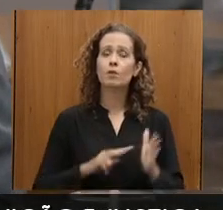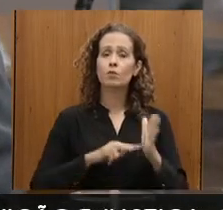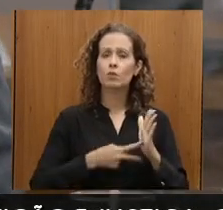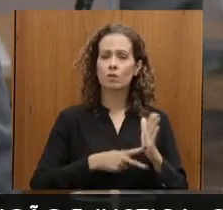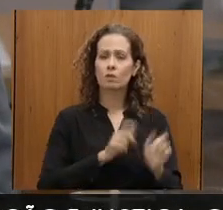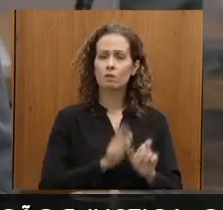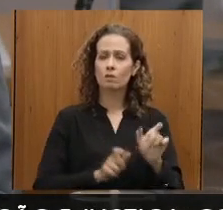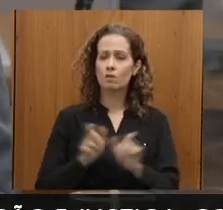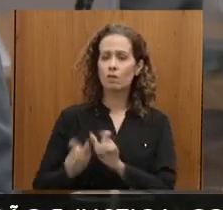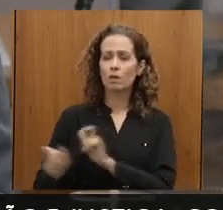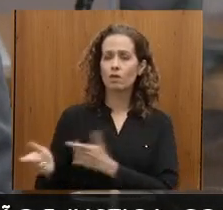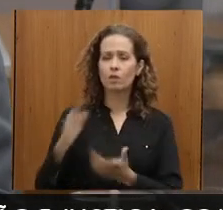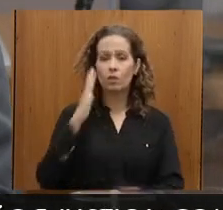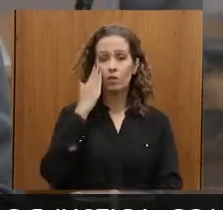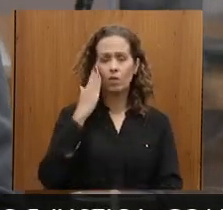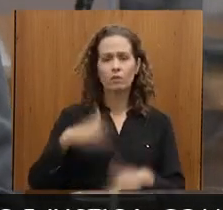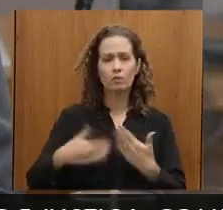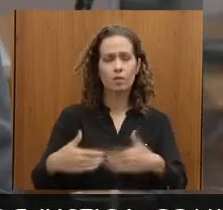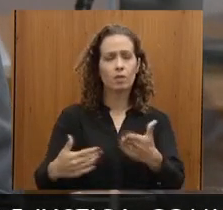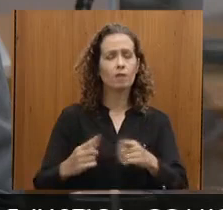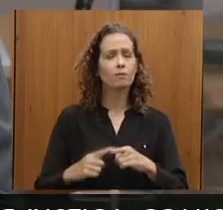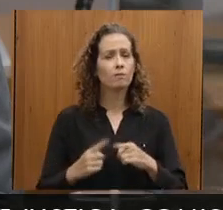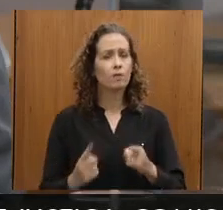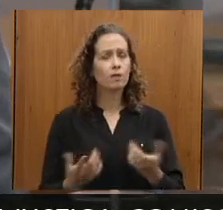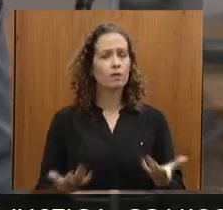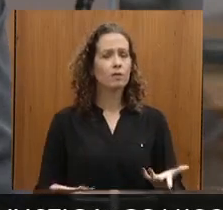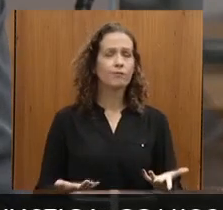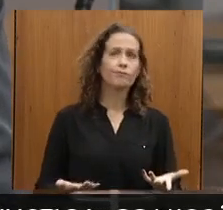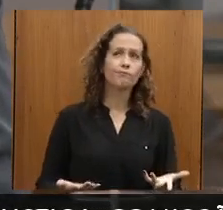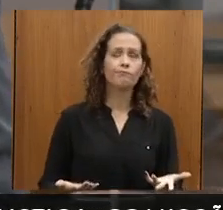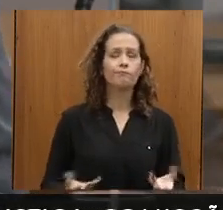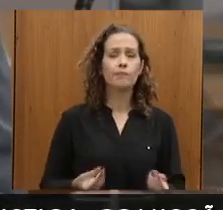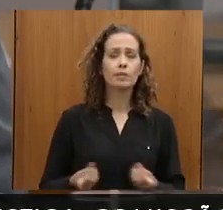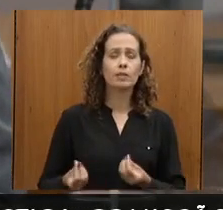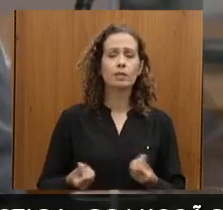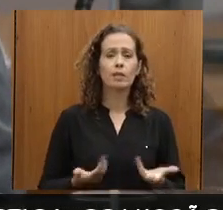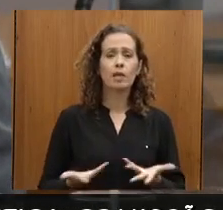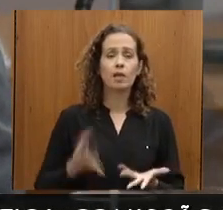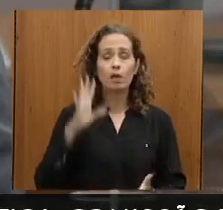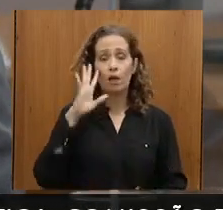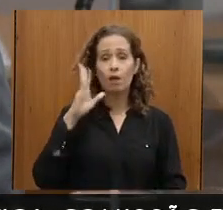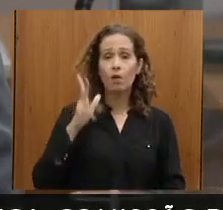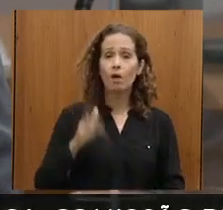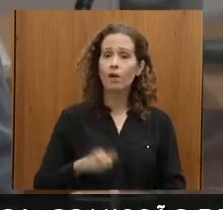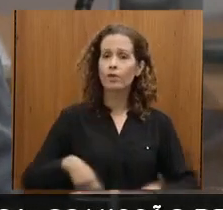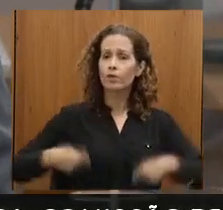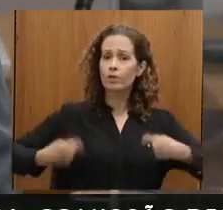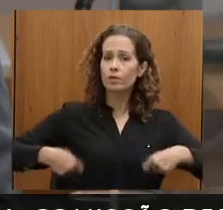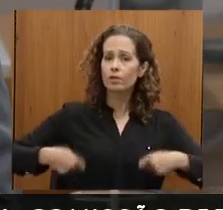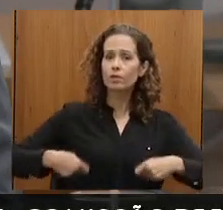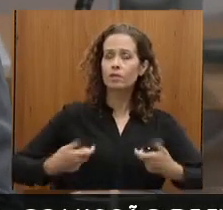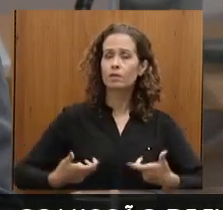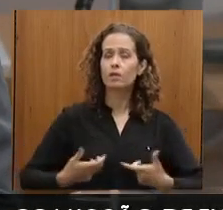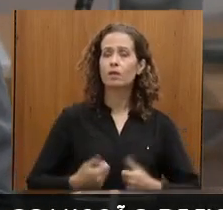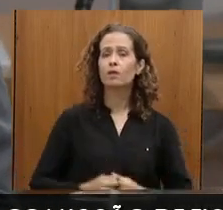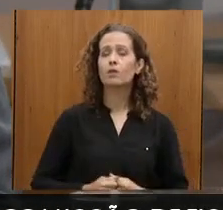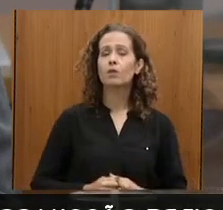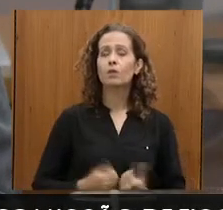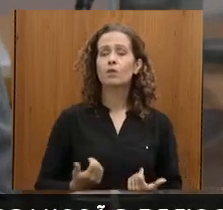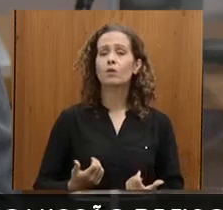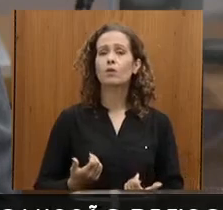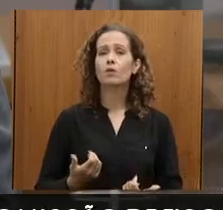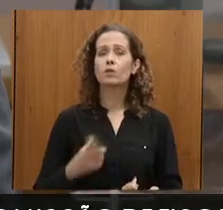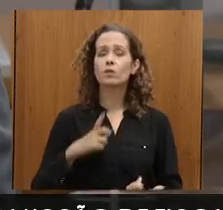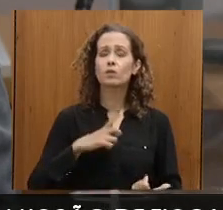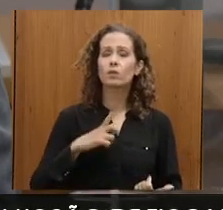compreendi o processo, mas ainda assim, eu ainda acho que era necessário que, além de